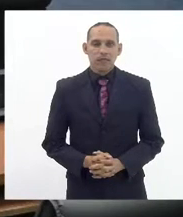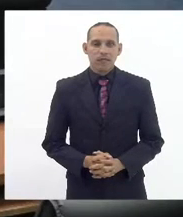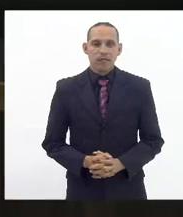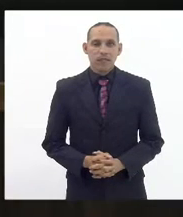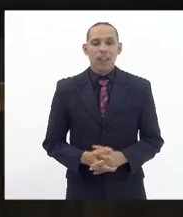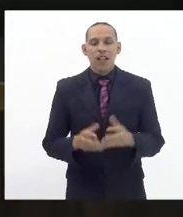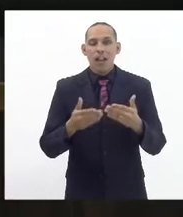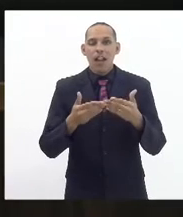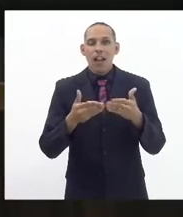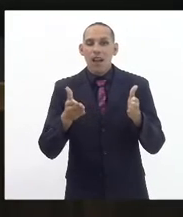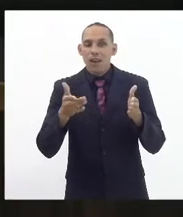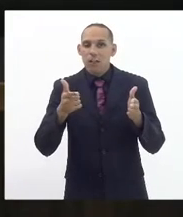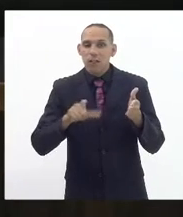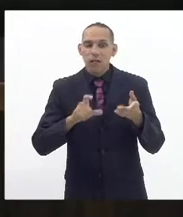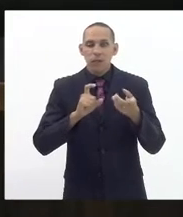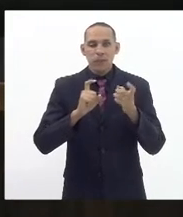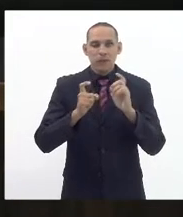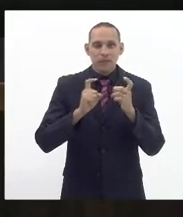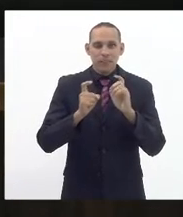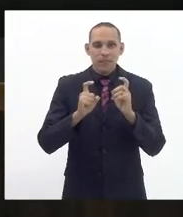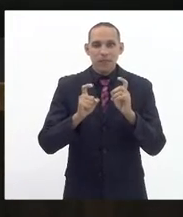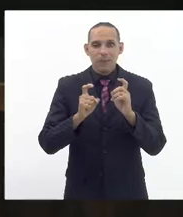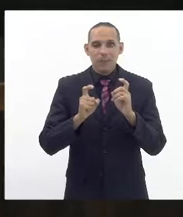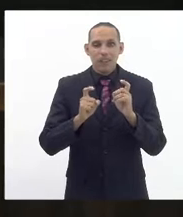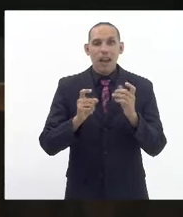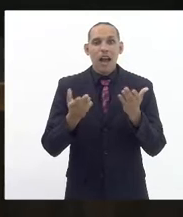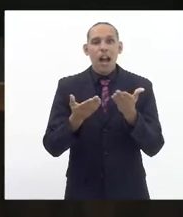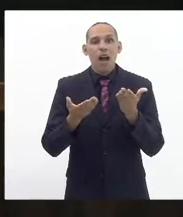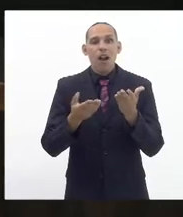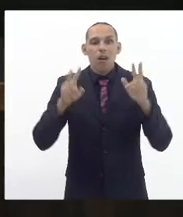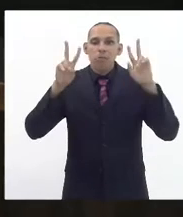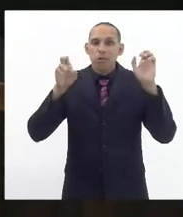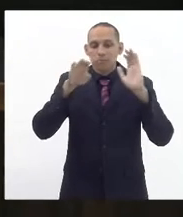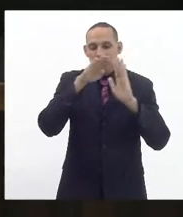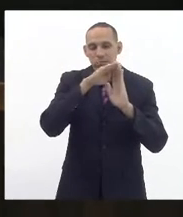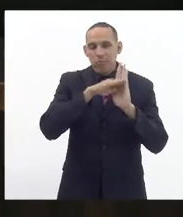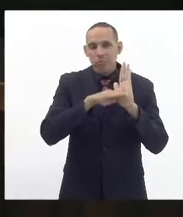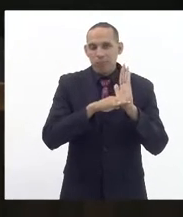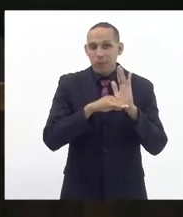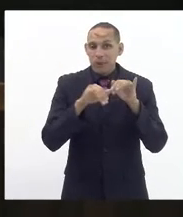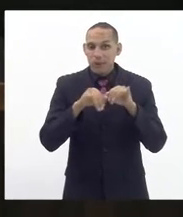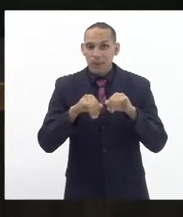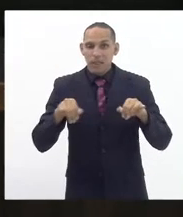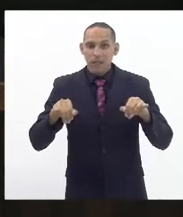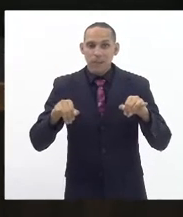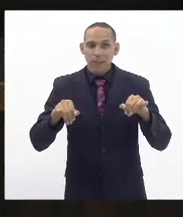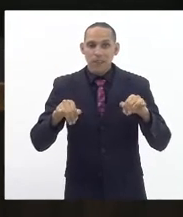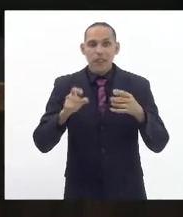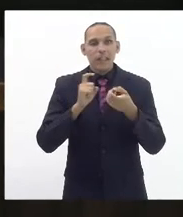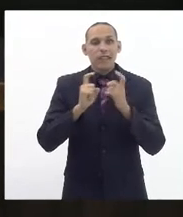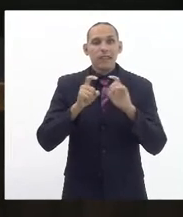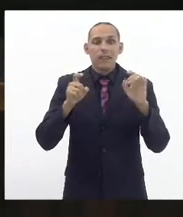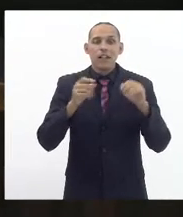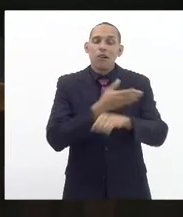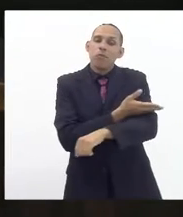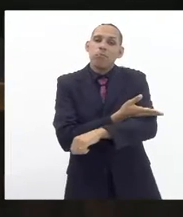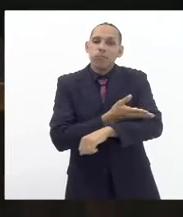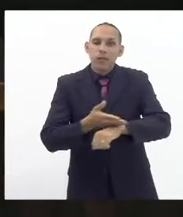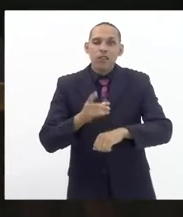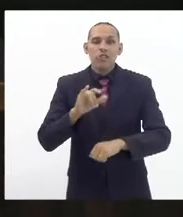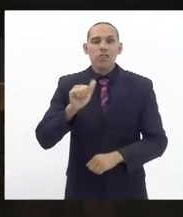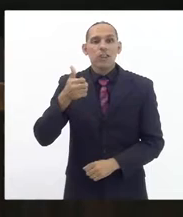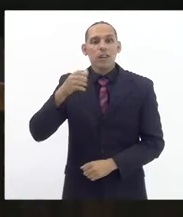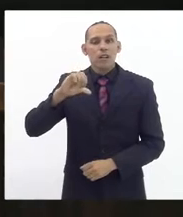Está reaberta a sessão. Passa-se a ordem do dia. Anuncio. Sessão ordinária do dia